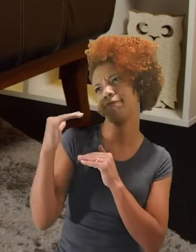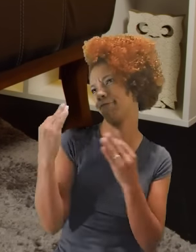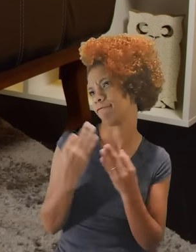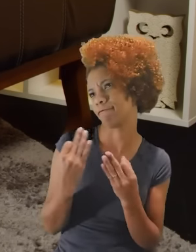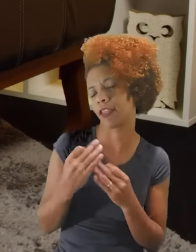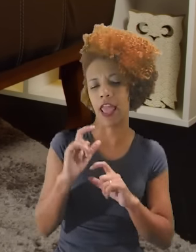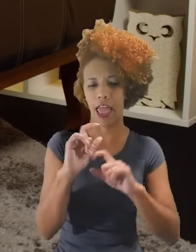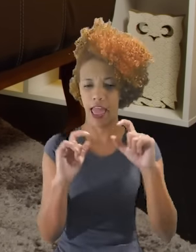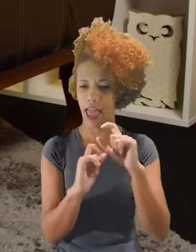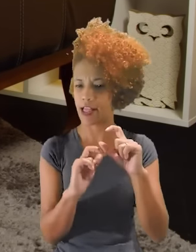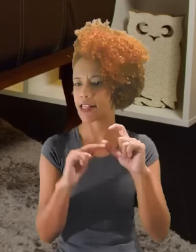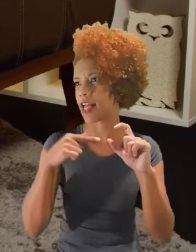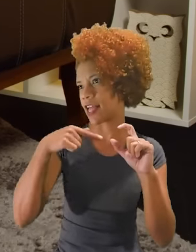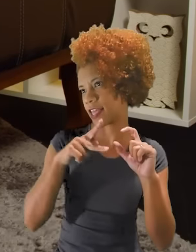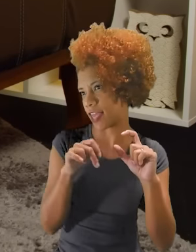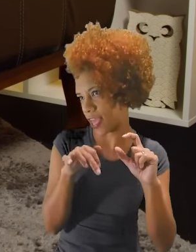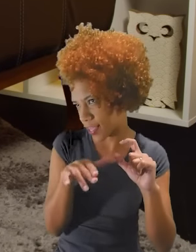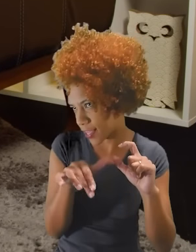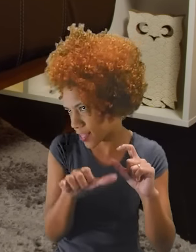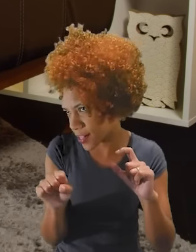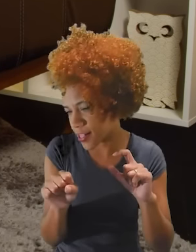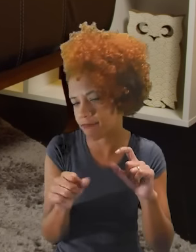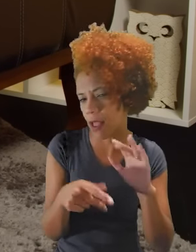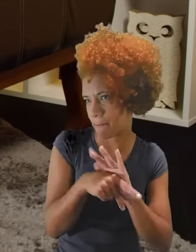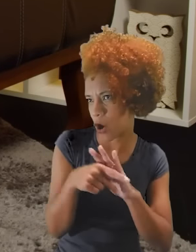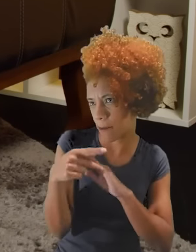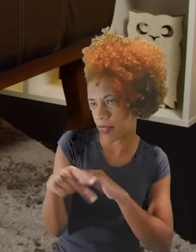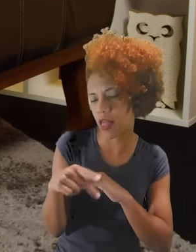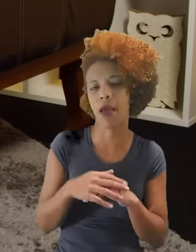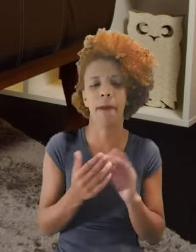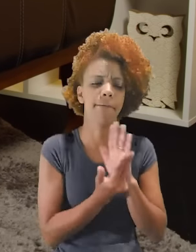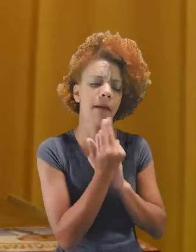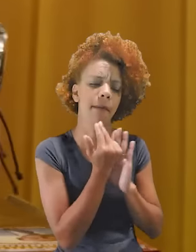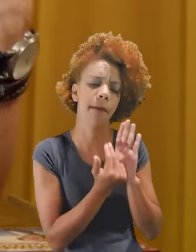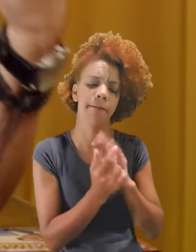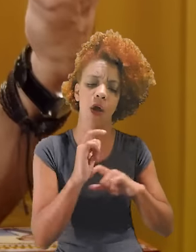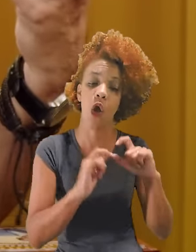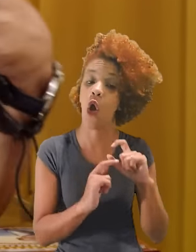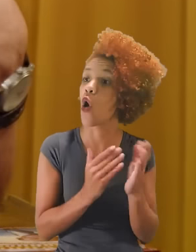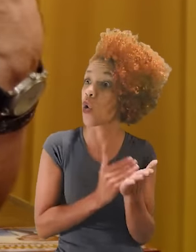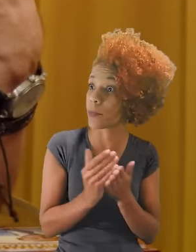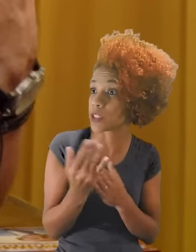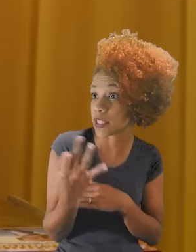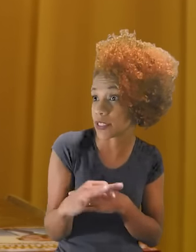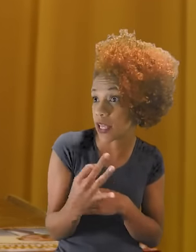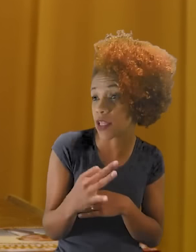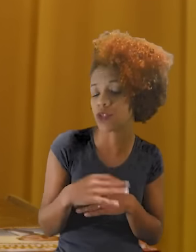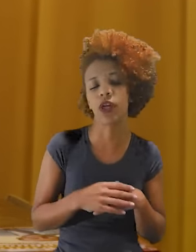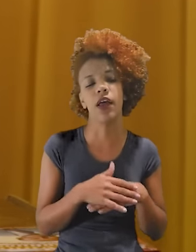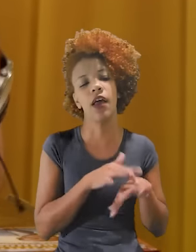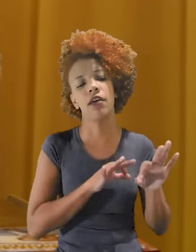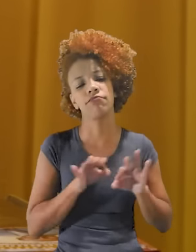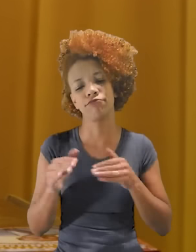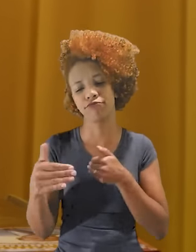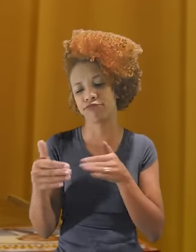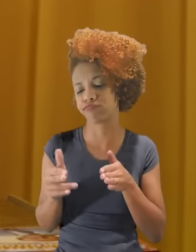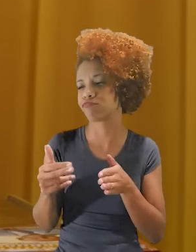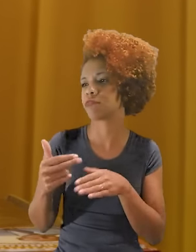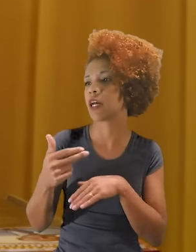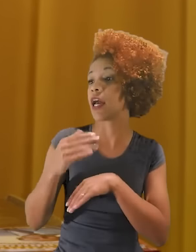né? Tanto que nos desenhos, as gags, a maioria era tudo dele. Então o cara era ligeiro nisso. Aí ele fez esses desenhos, começou a vingar, começou a dar certo. Ele montou um estúdio